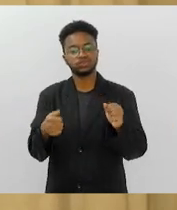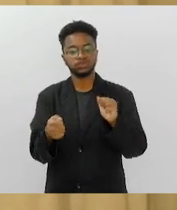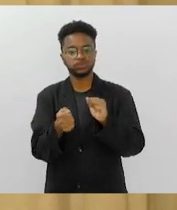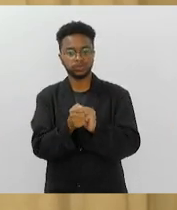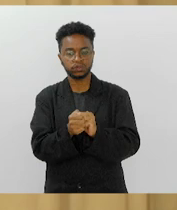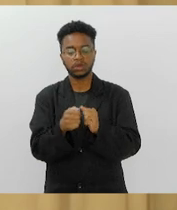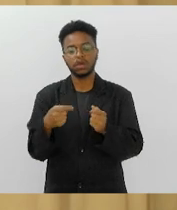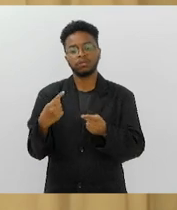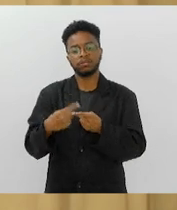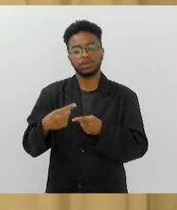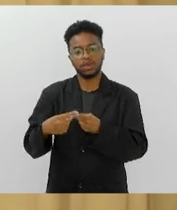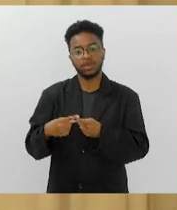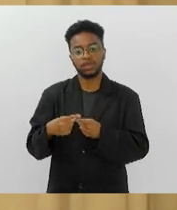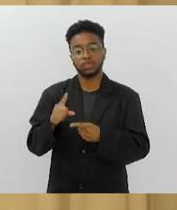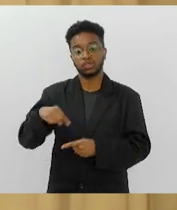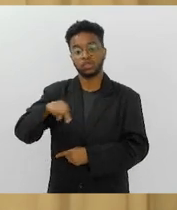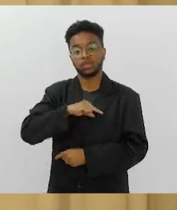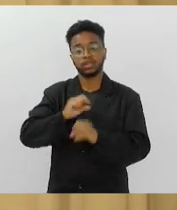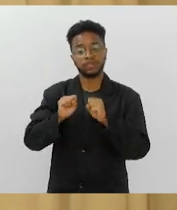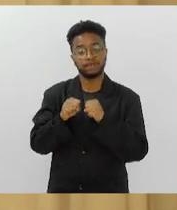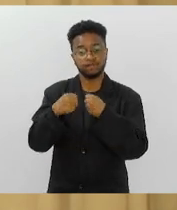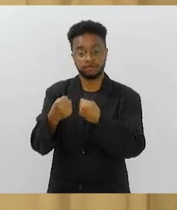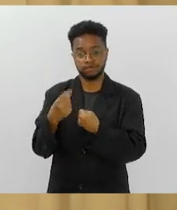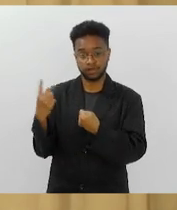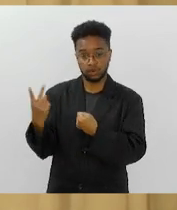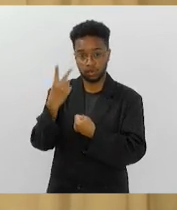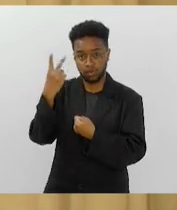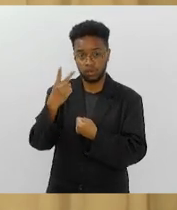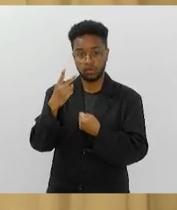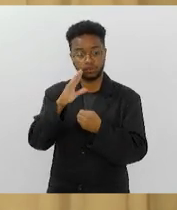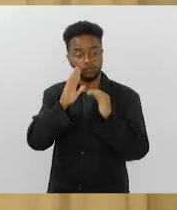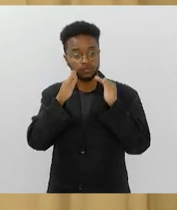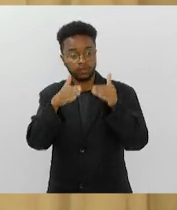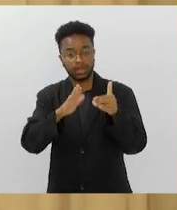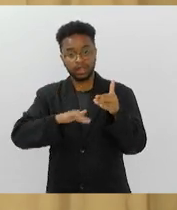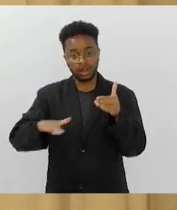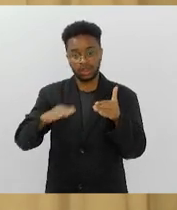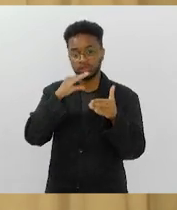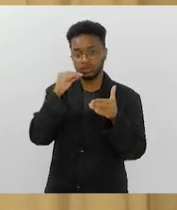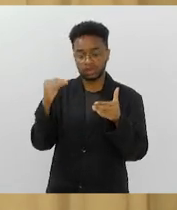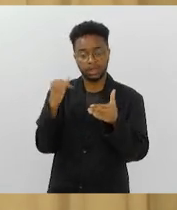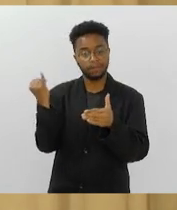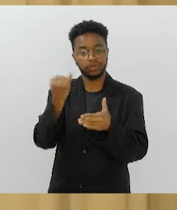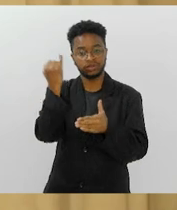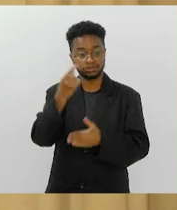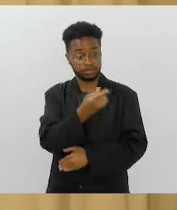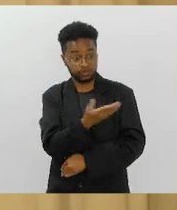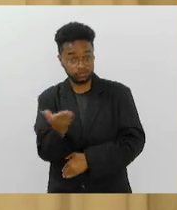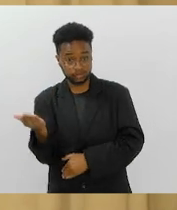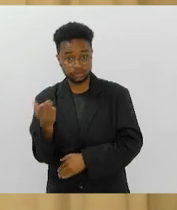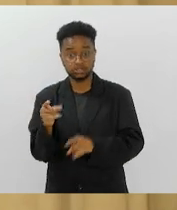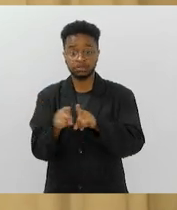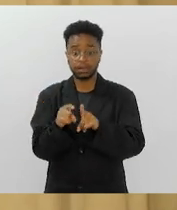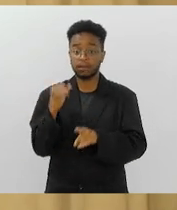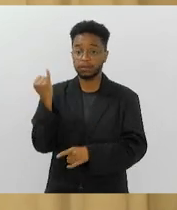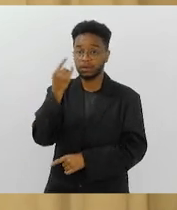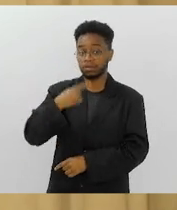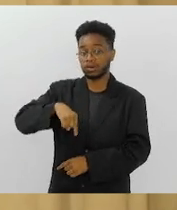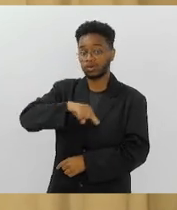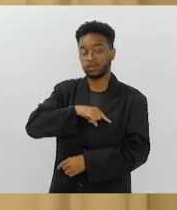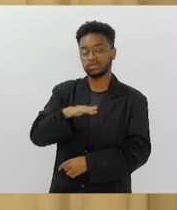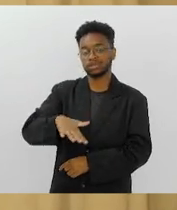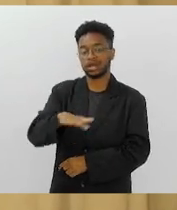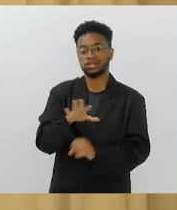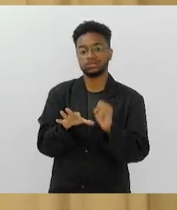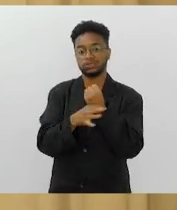o valor que nós defendemos, essas crianças e adolescentes, é valioso tanto para vocês da educação como para nós da segurança pública.